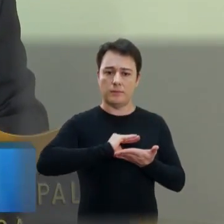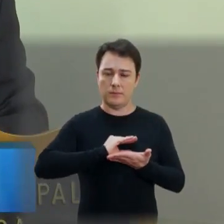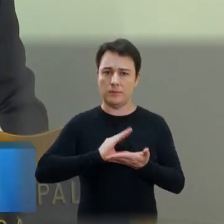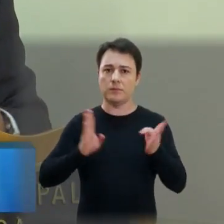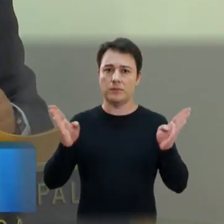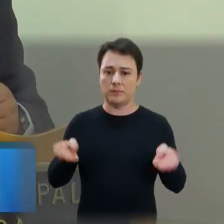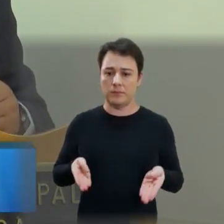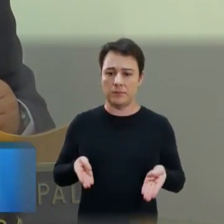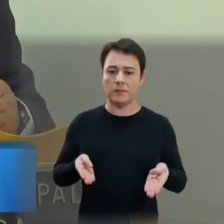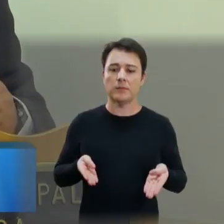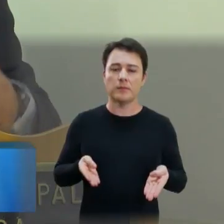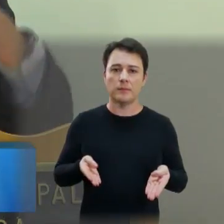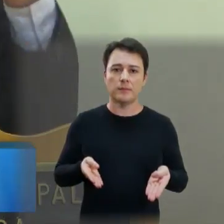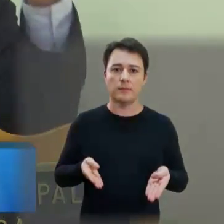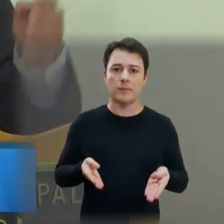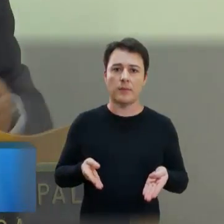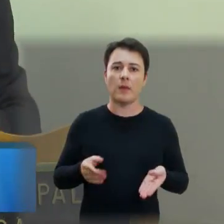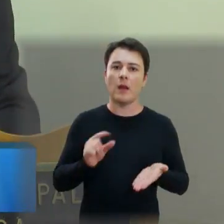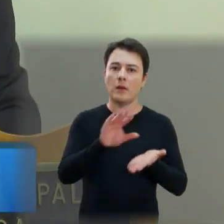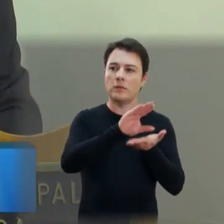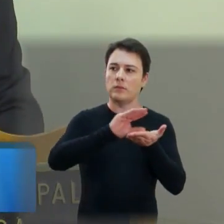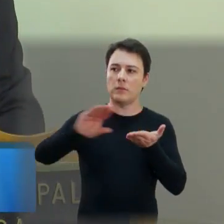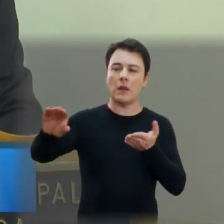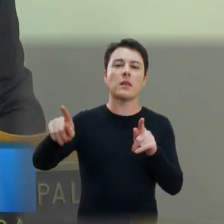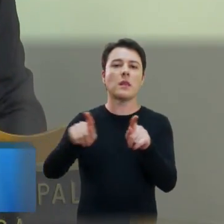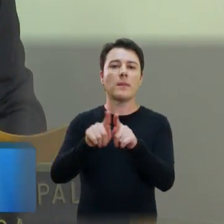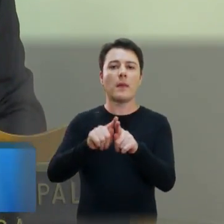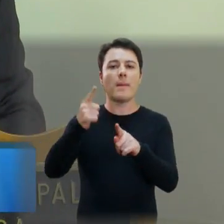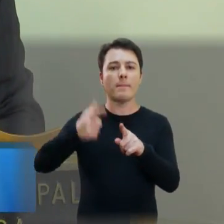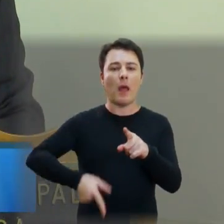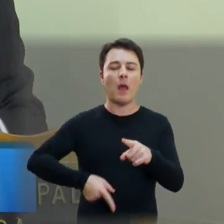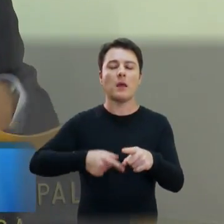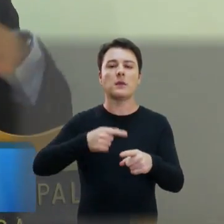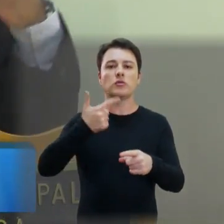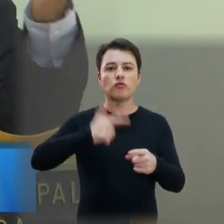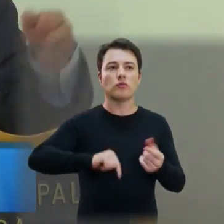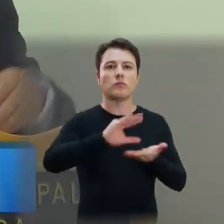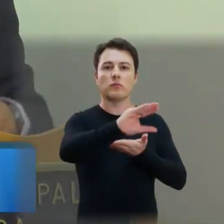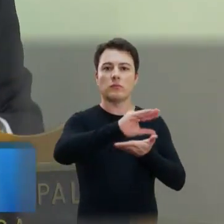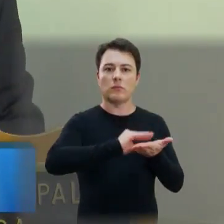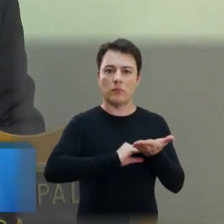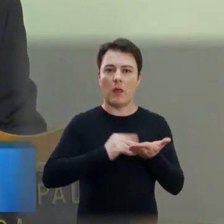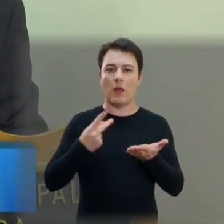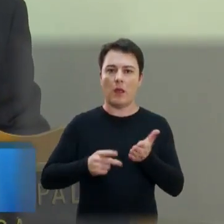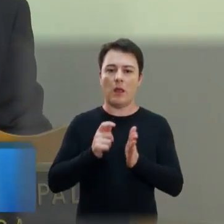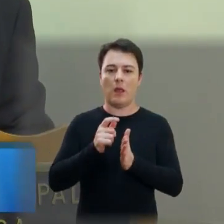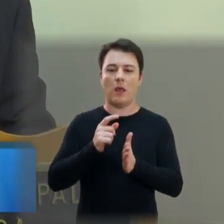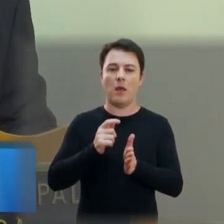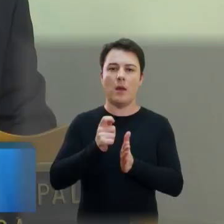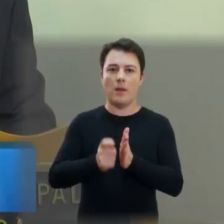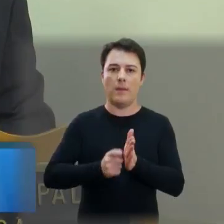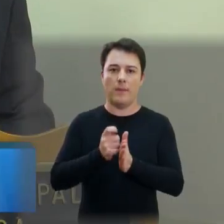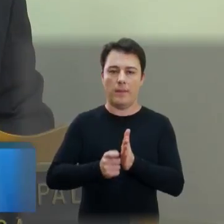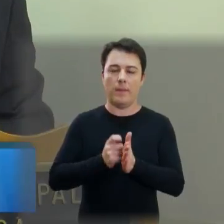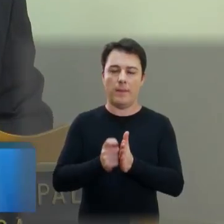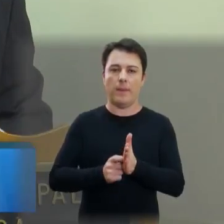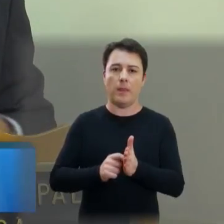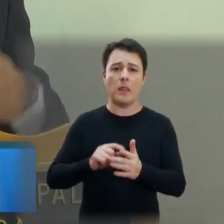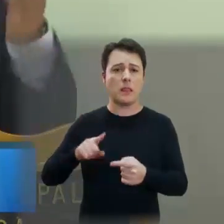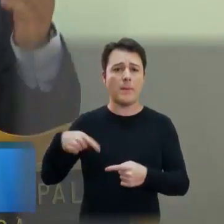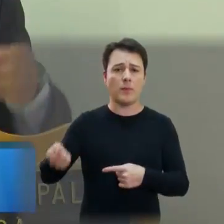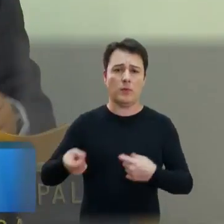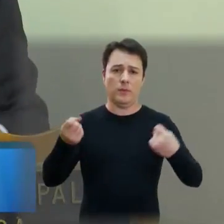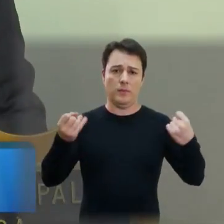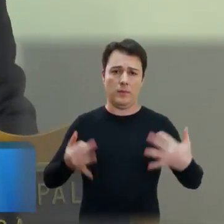e já direcionou outra emenda para o município, né, que vai ser dita aqui posteriormente, né.